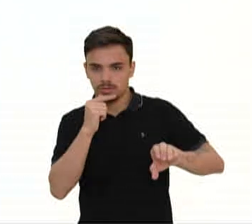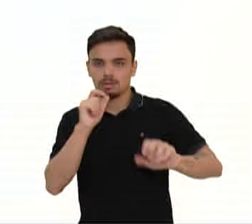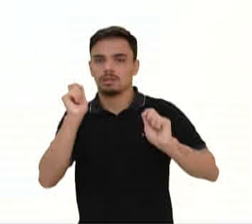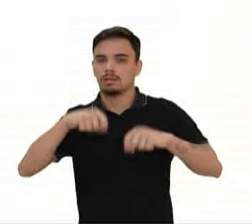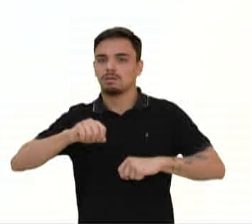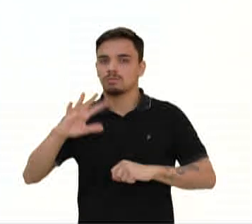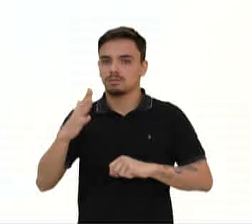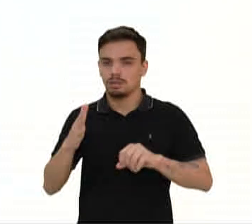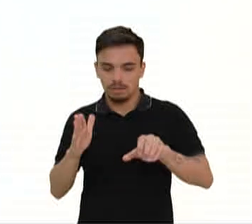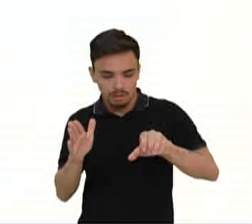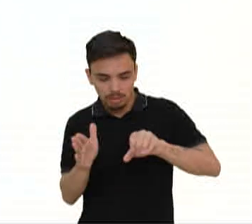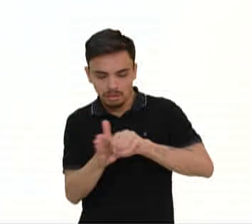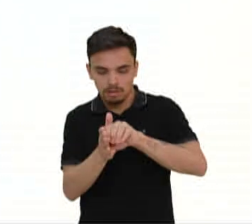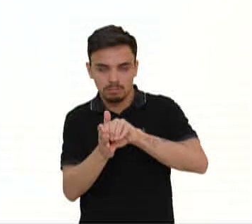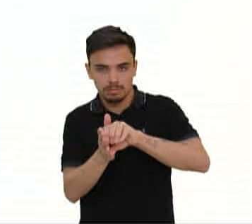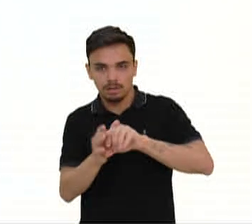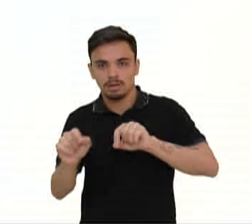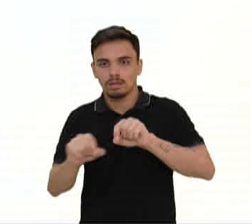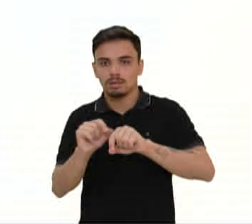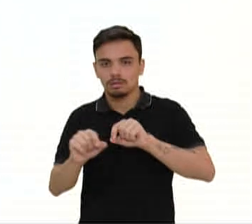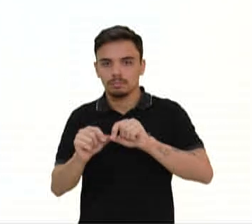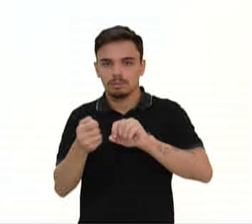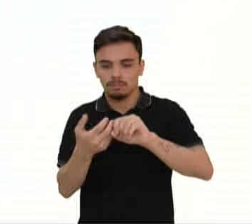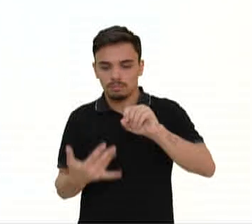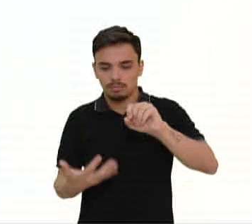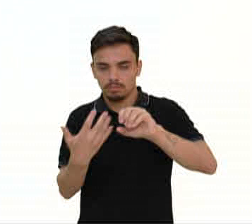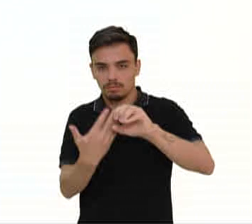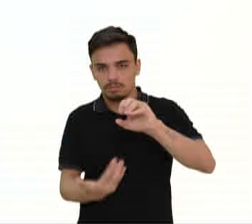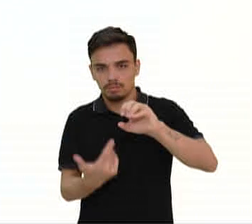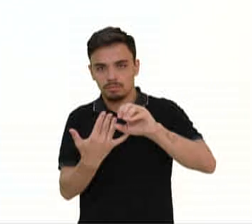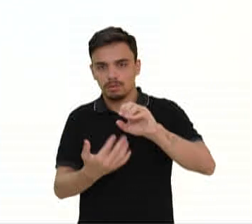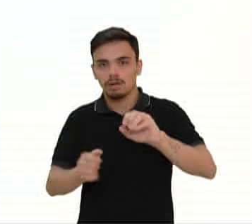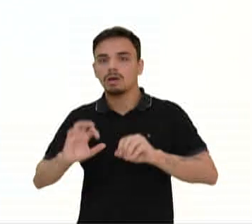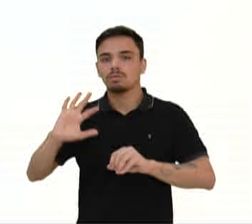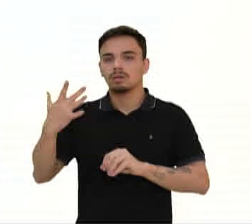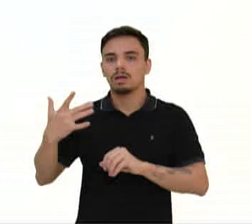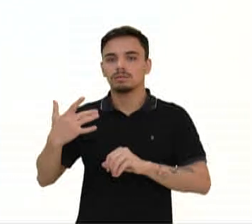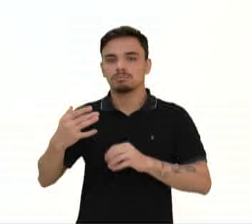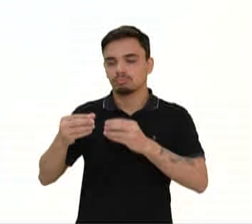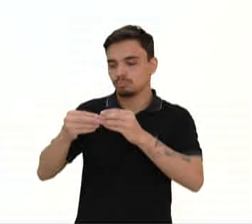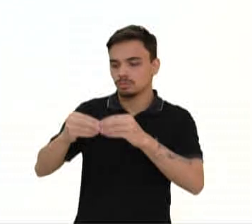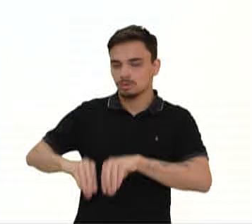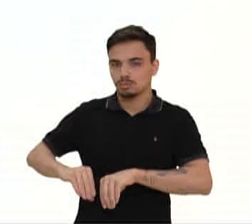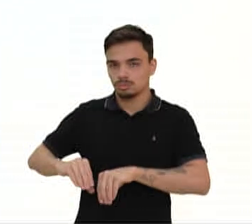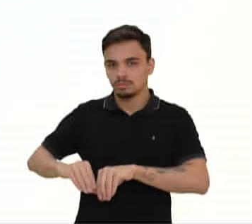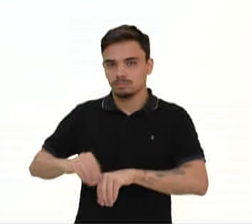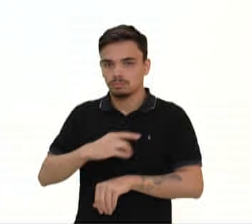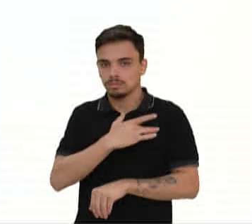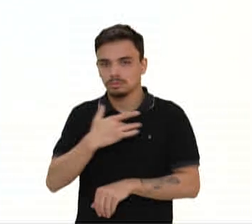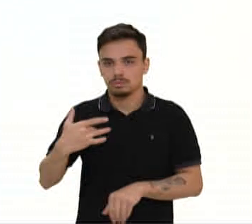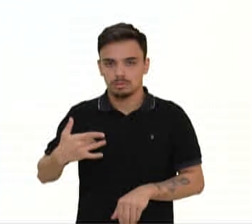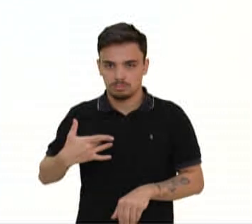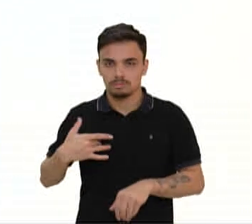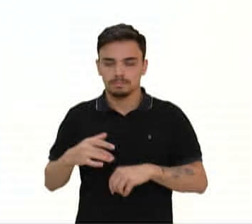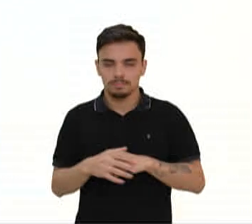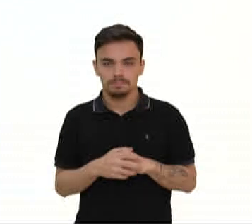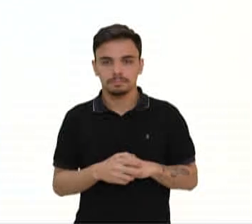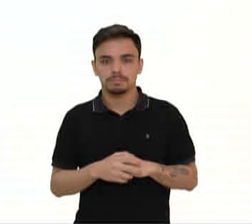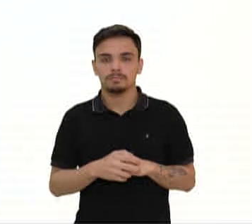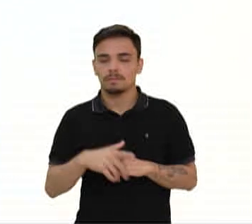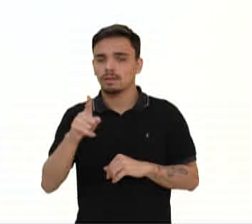entupimentos e vazamentos de esgoto, que implicam riscos à saúde e ao bem-estar de todos. São